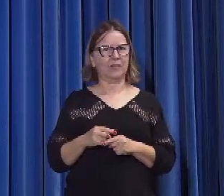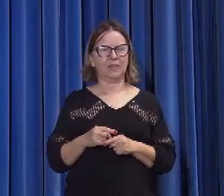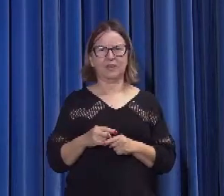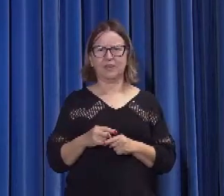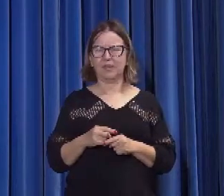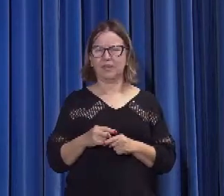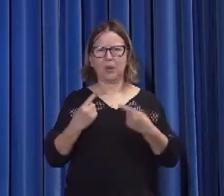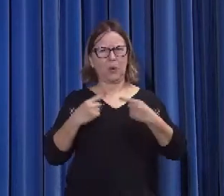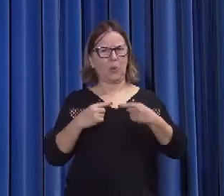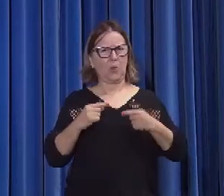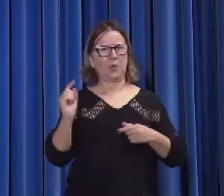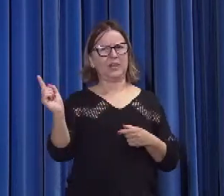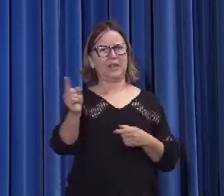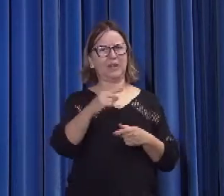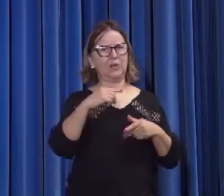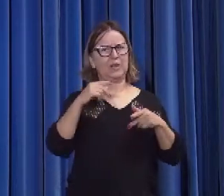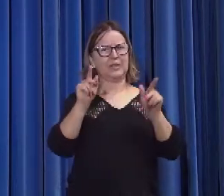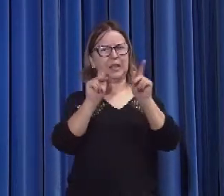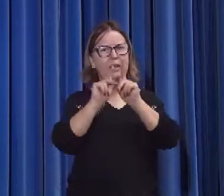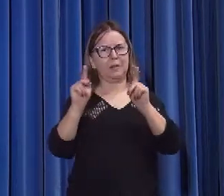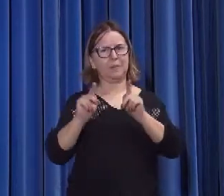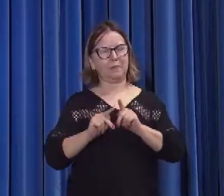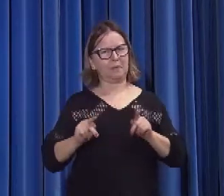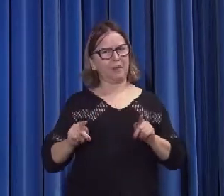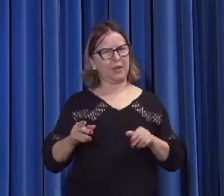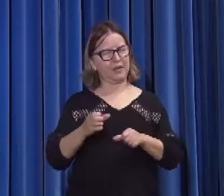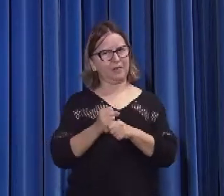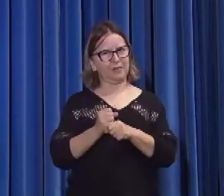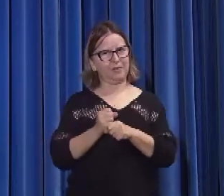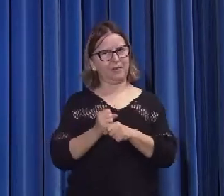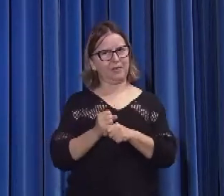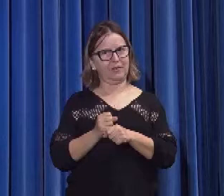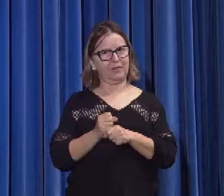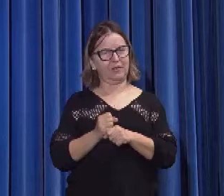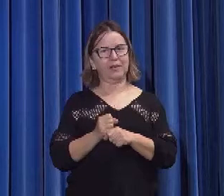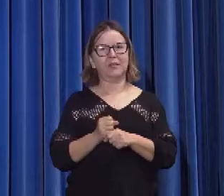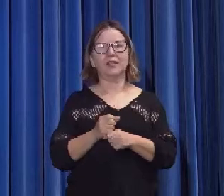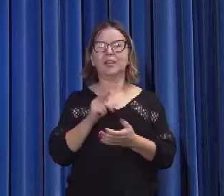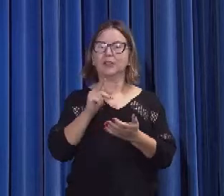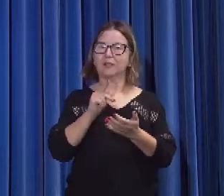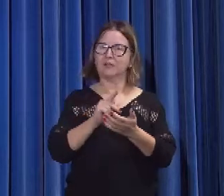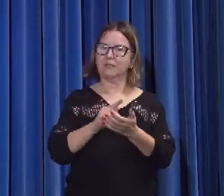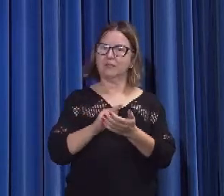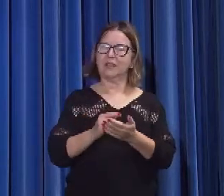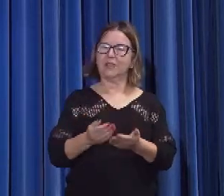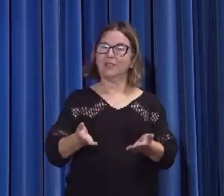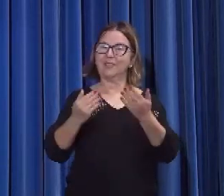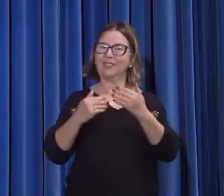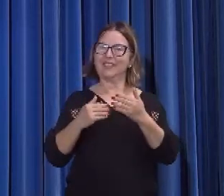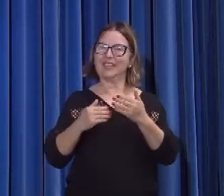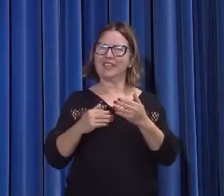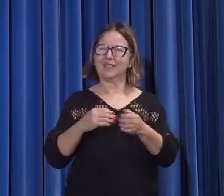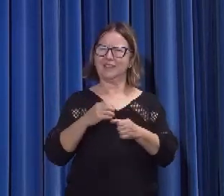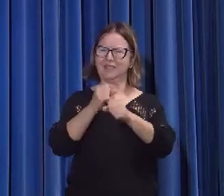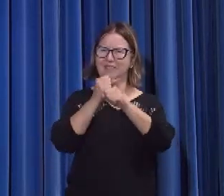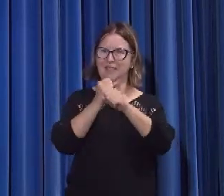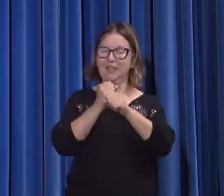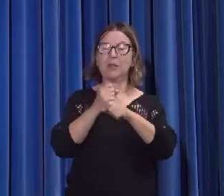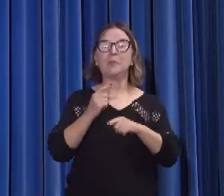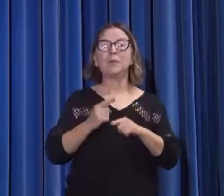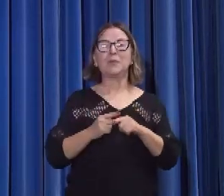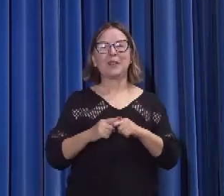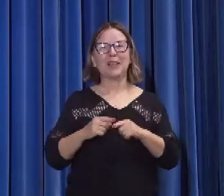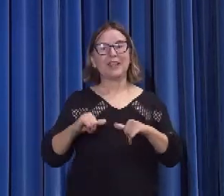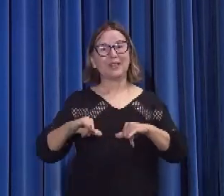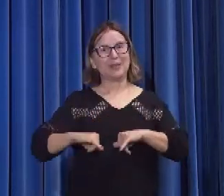segurança, realmente nos dão uma maior garantia delas, pois os sofrimentos são usados por